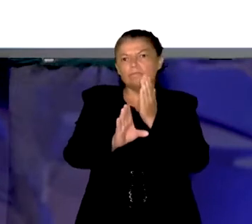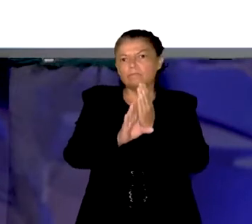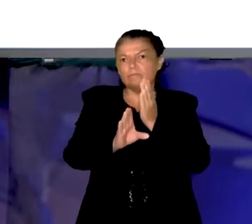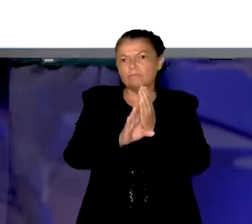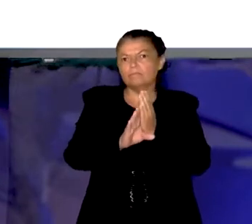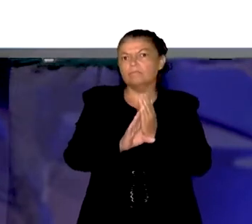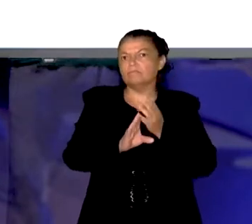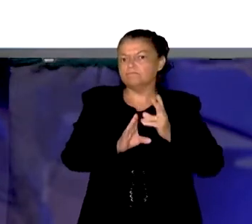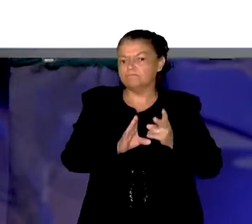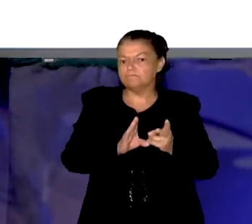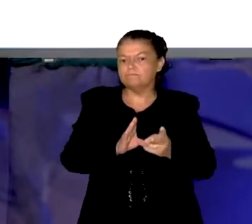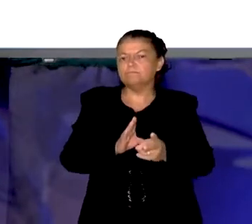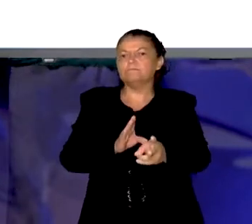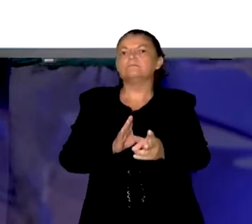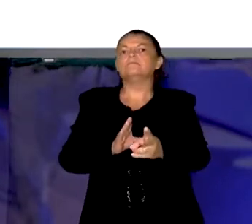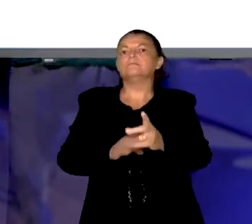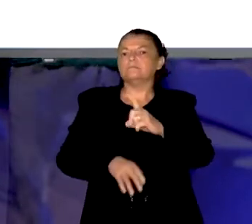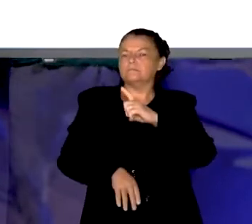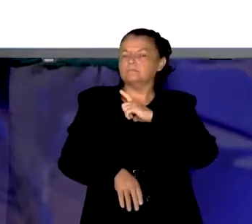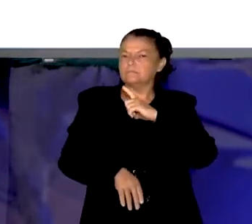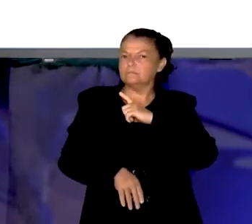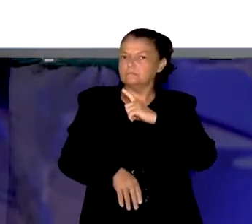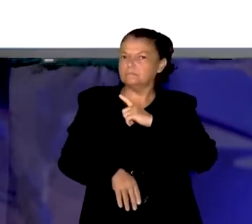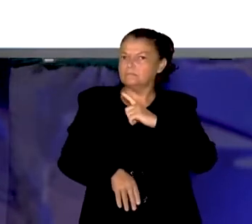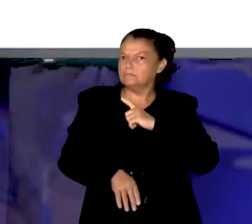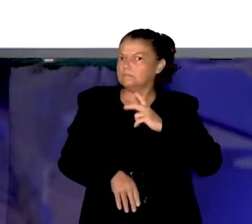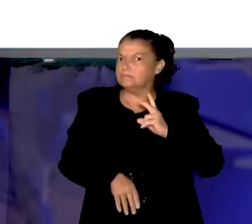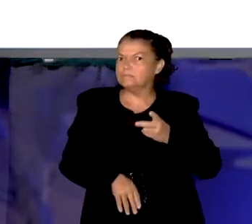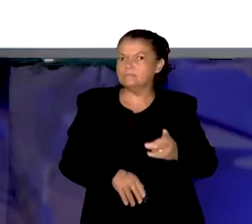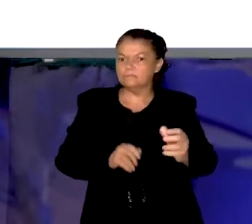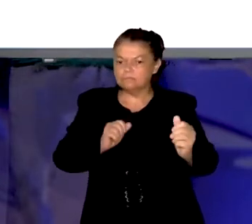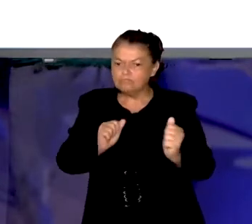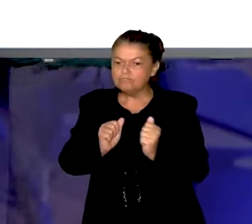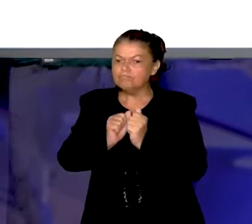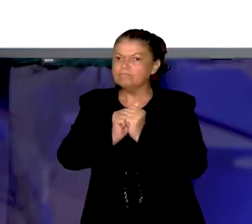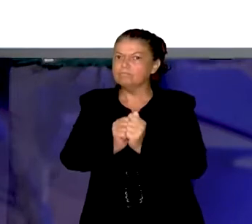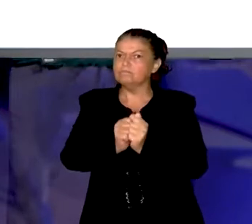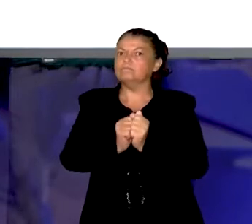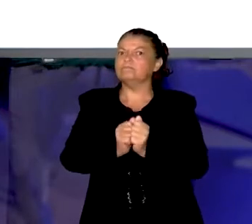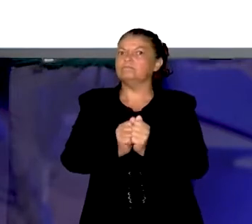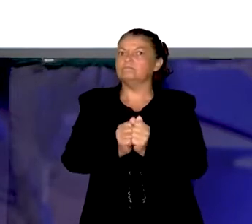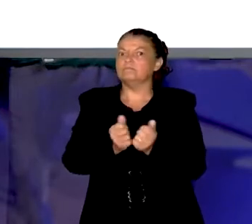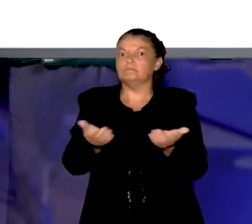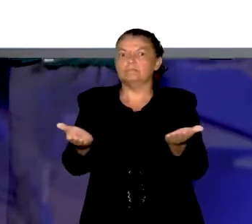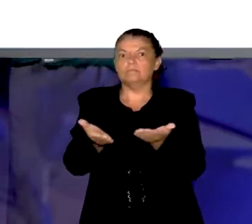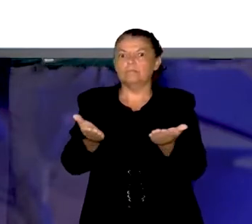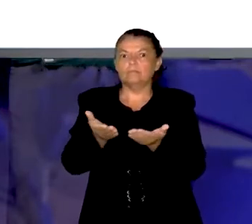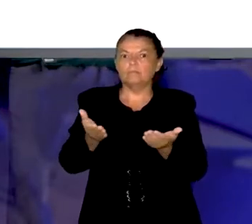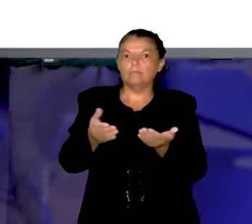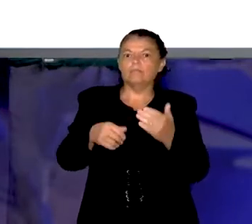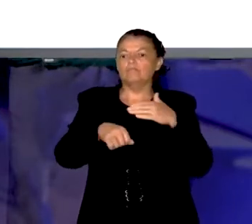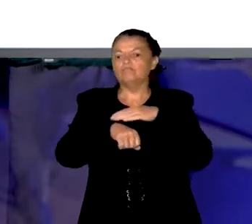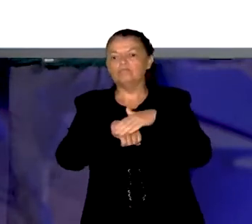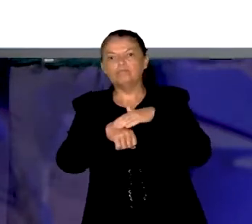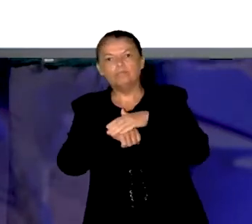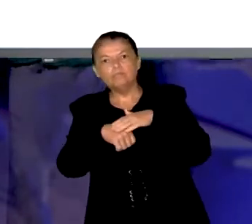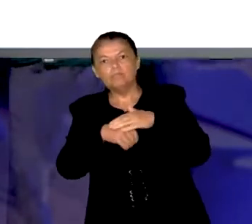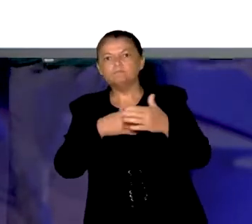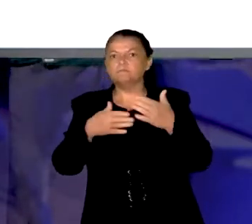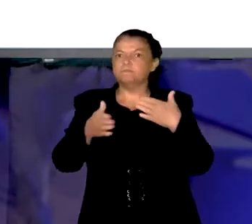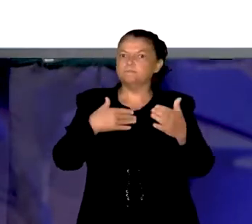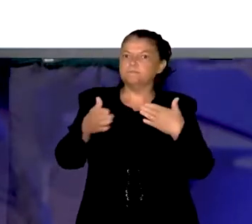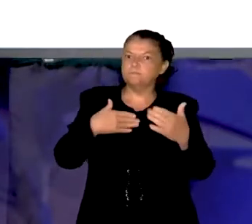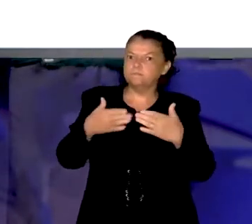frequência. Teremos a oportunidade de estarmos mais vezes aqui, por esse canal, dialogando, construindo